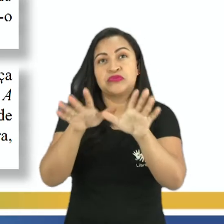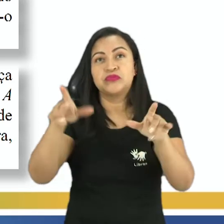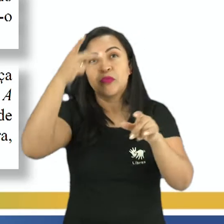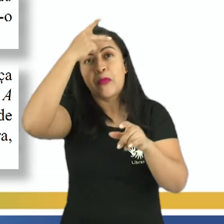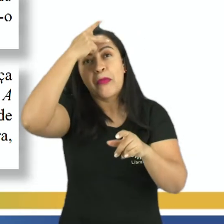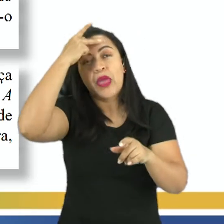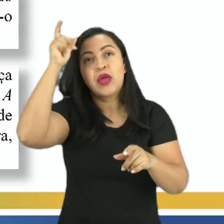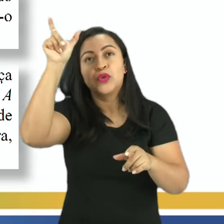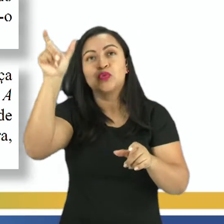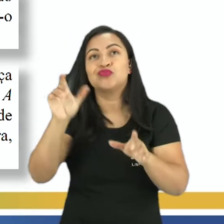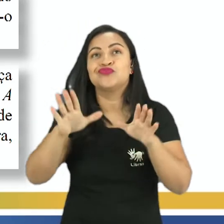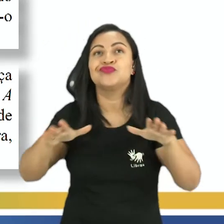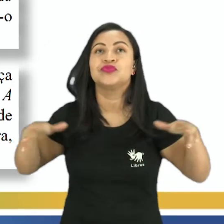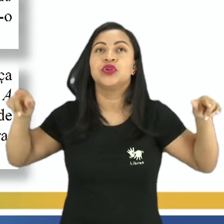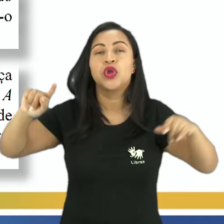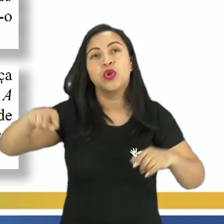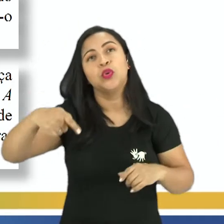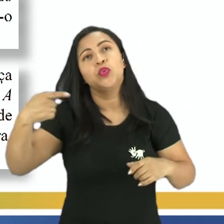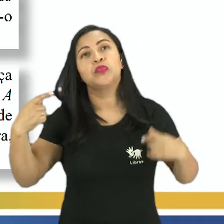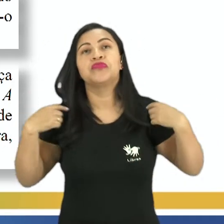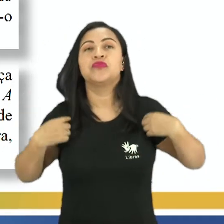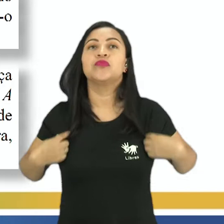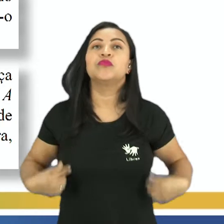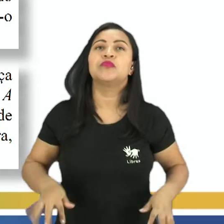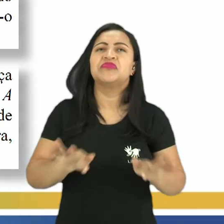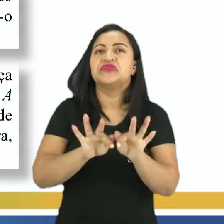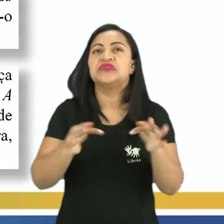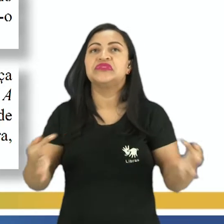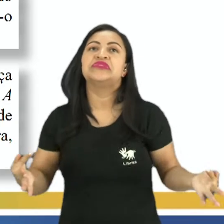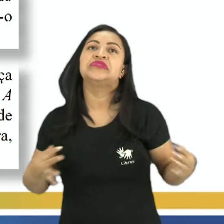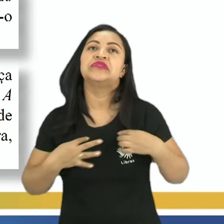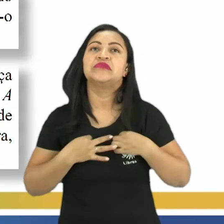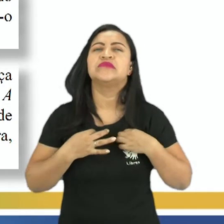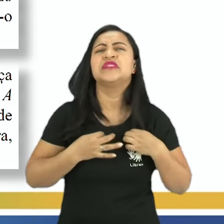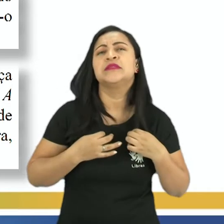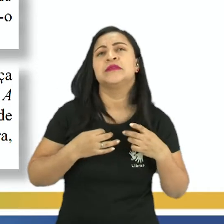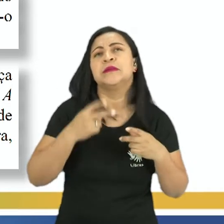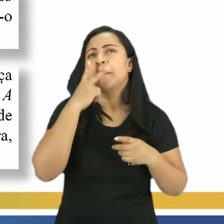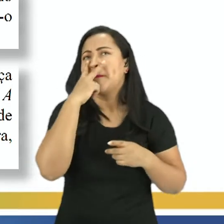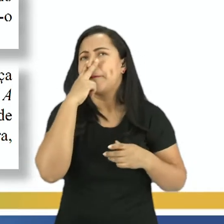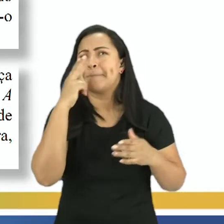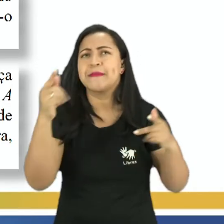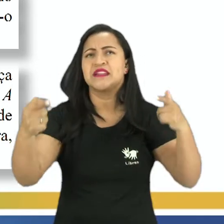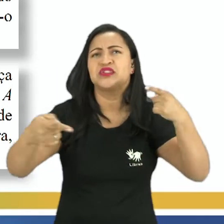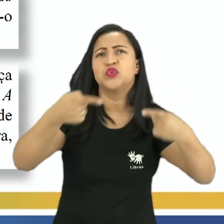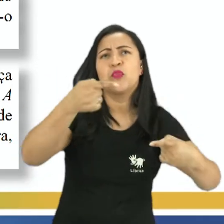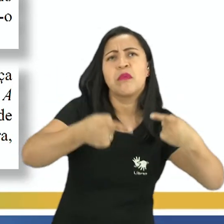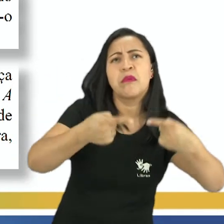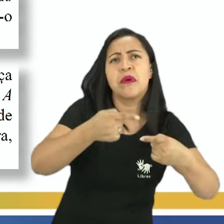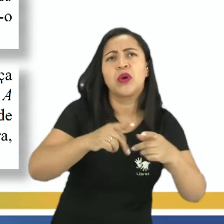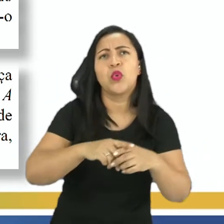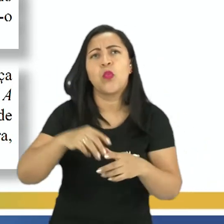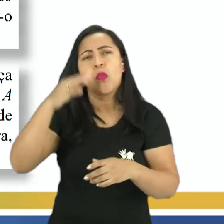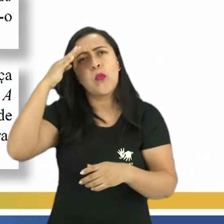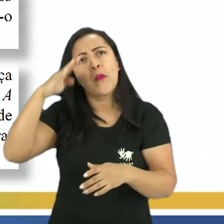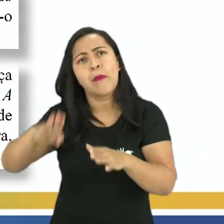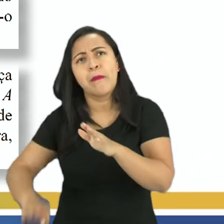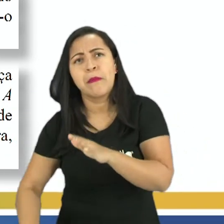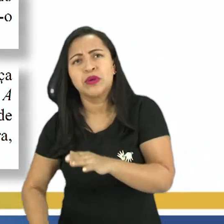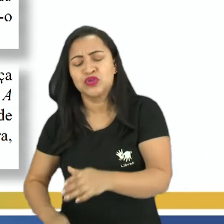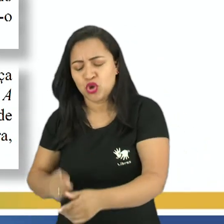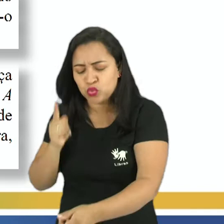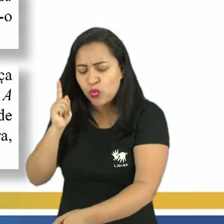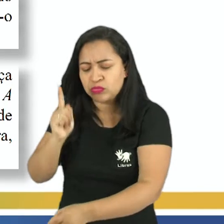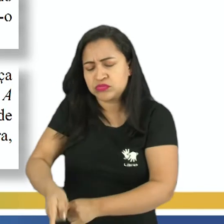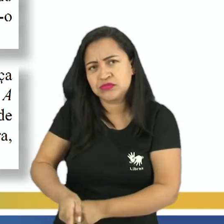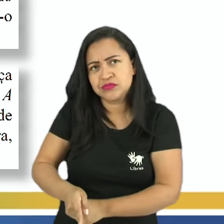outros personagens com vestimentas simples. Parece haver ali um conflito entre o homem abaixado e aquele que o domina. Olha